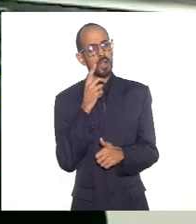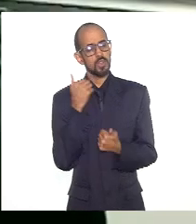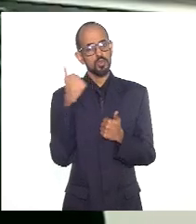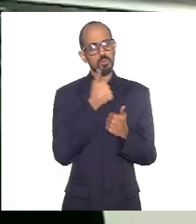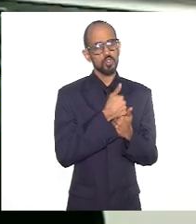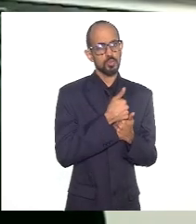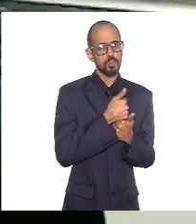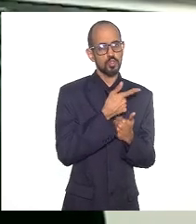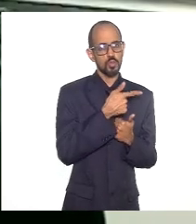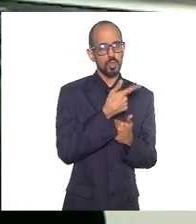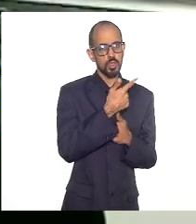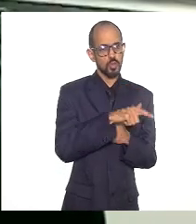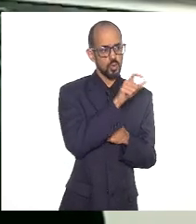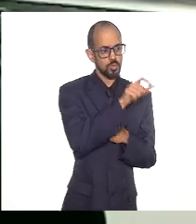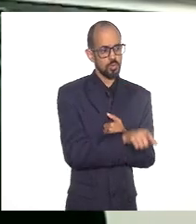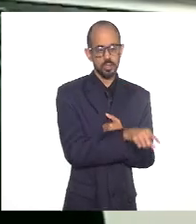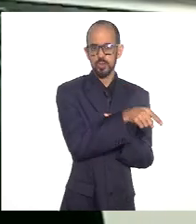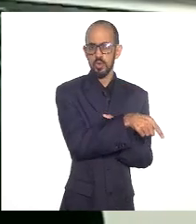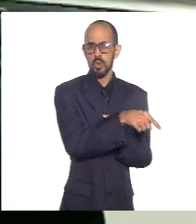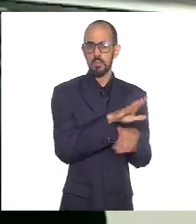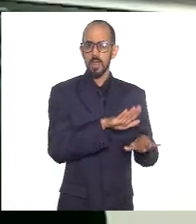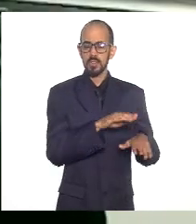mas eu não consigo muito entender